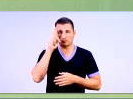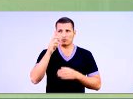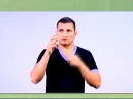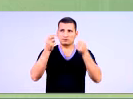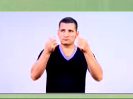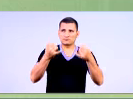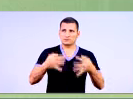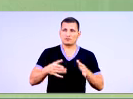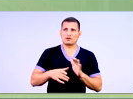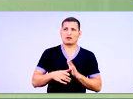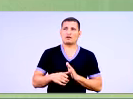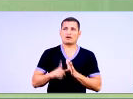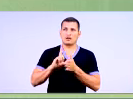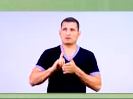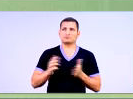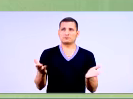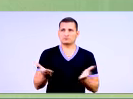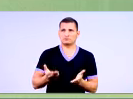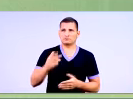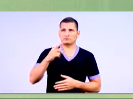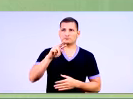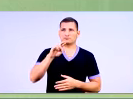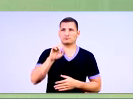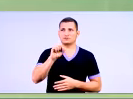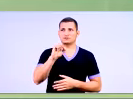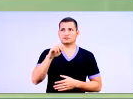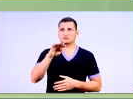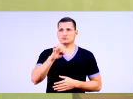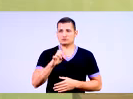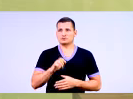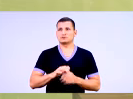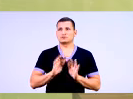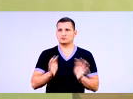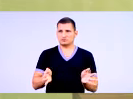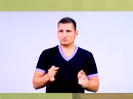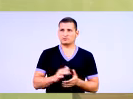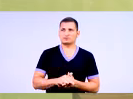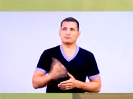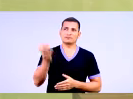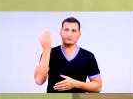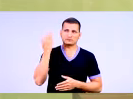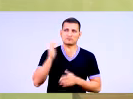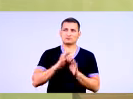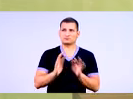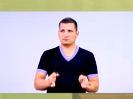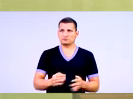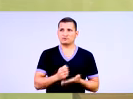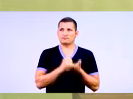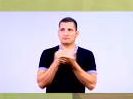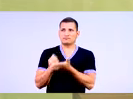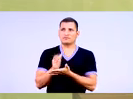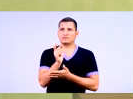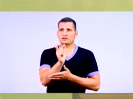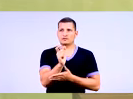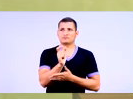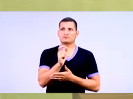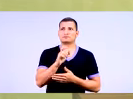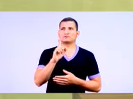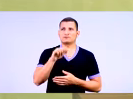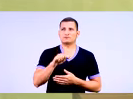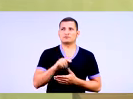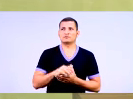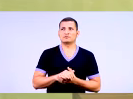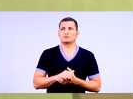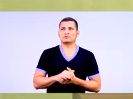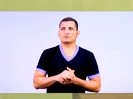explicamos o presente simples e o passado simples, se nós falamos do auxiliar, e que o auxiliar não